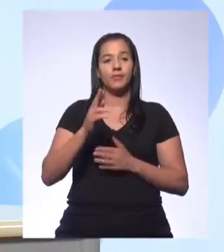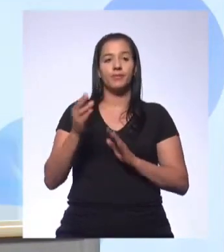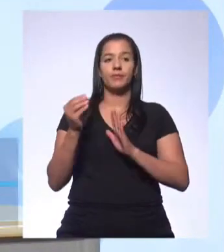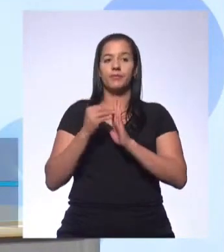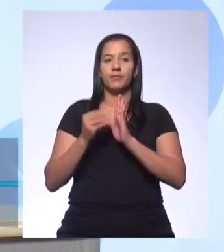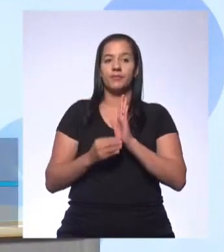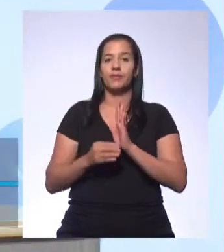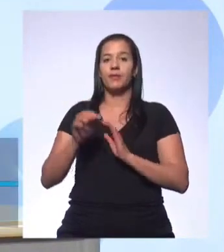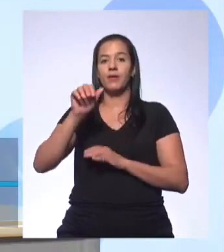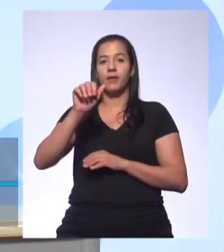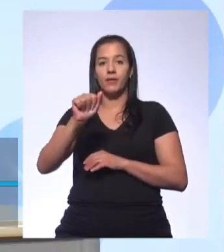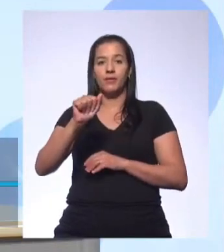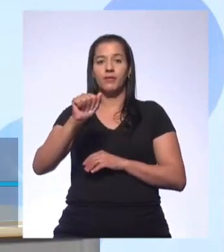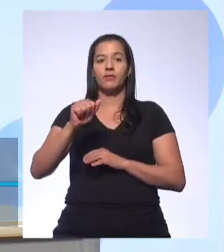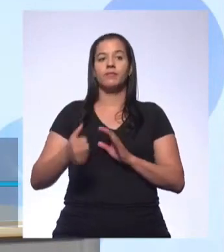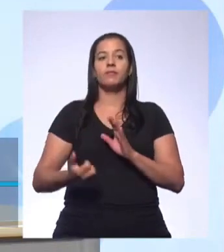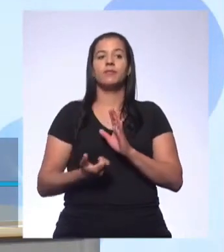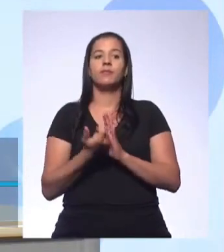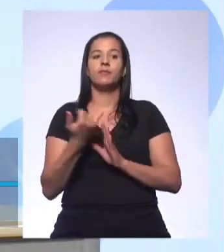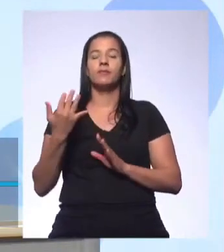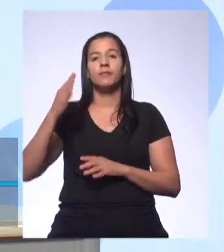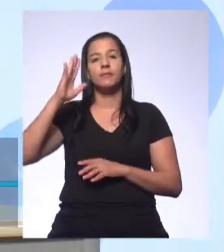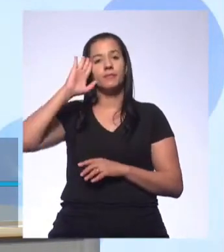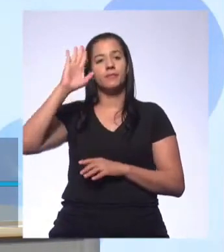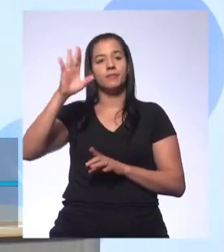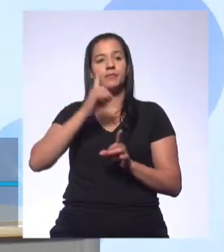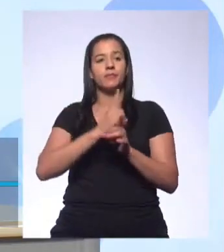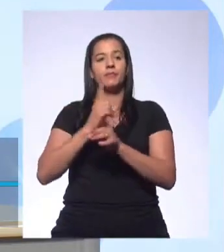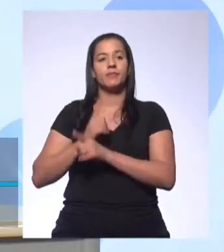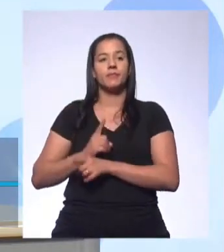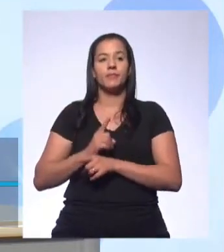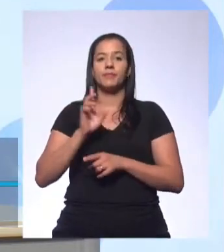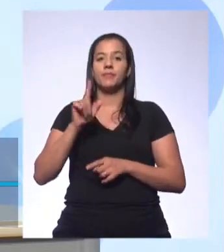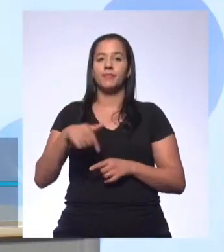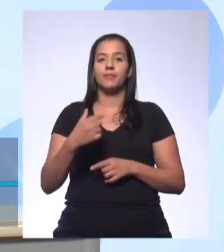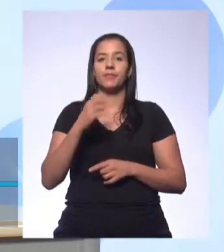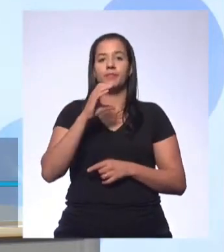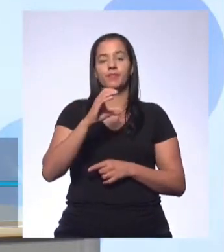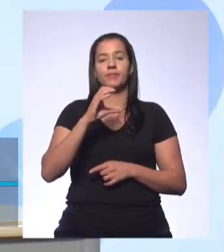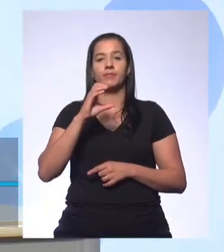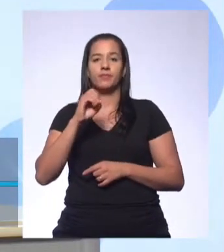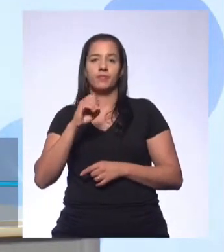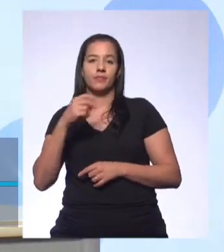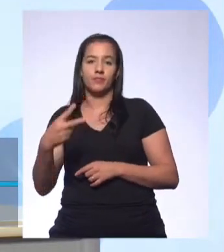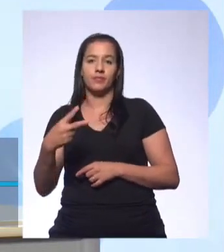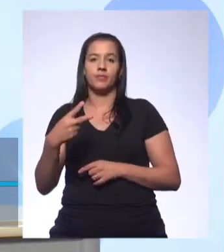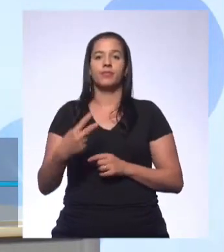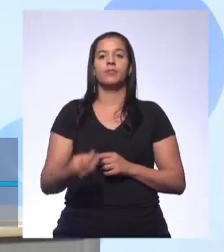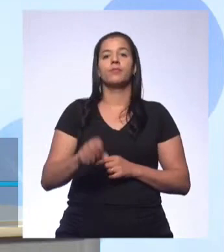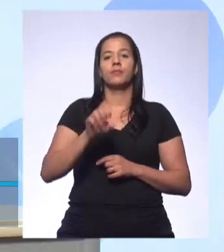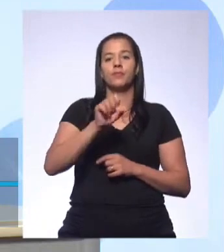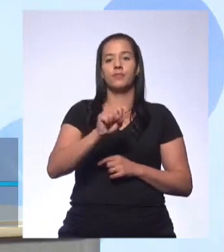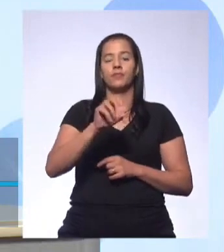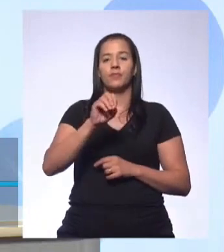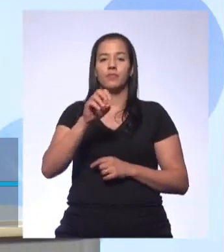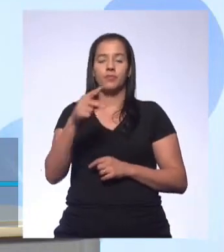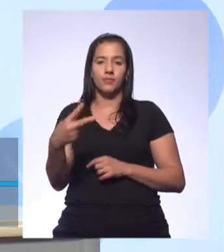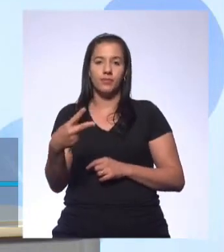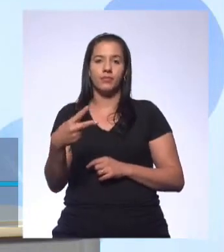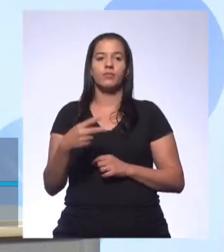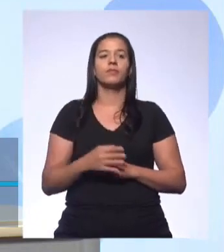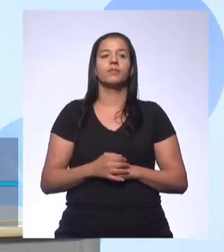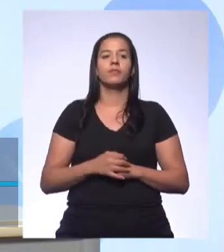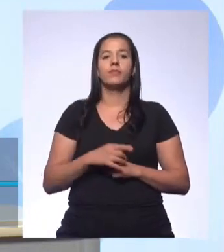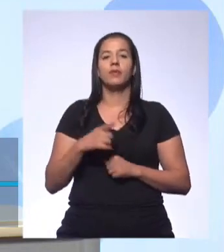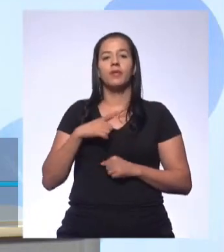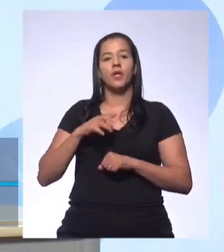nem o item A. Quais são os principais poluentes encontrados no ar? Colocaram o CO2, SO2, né? E